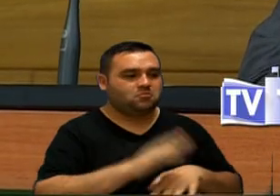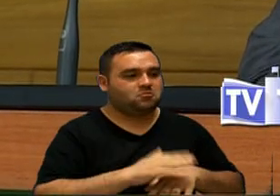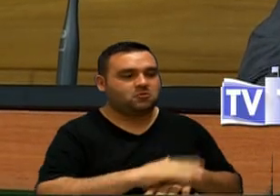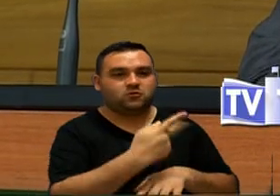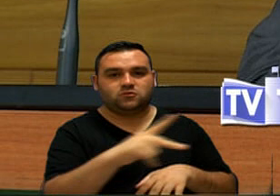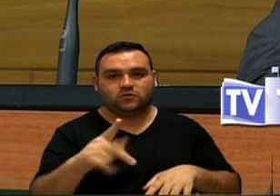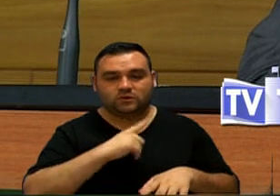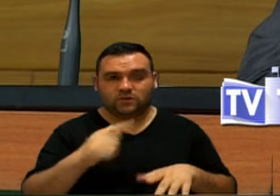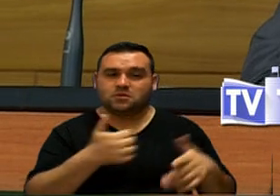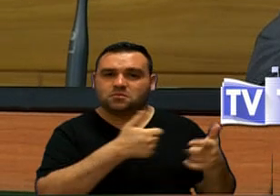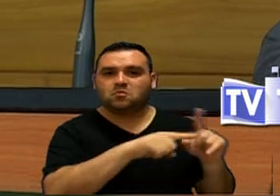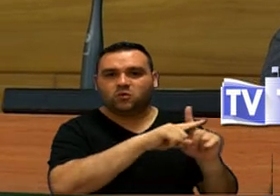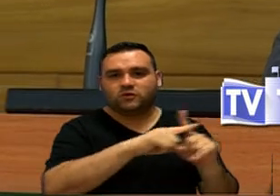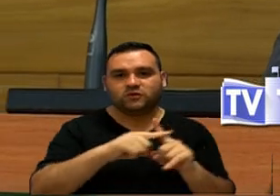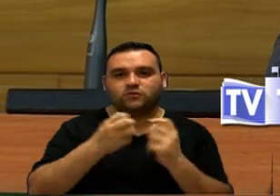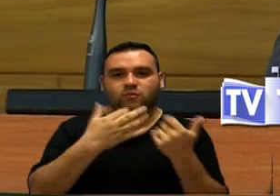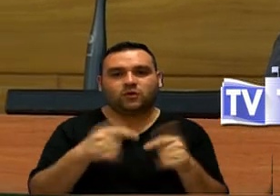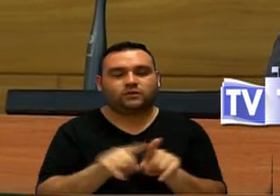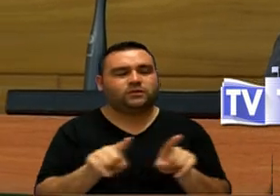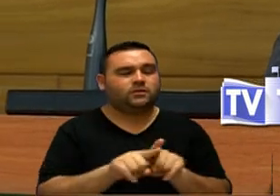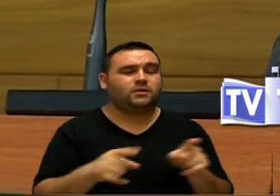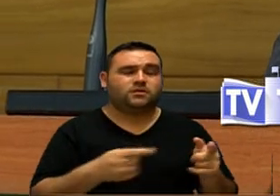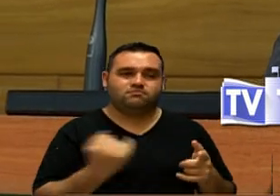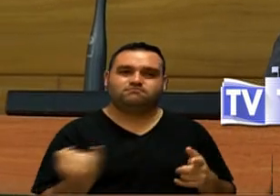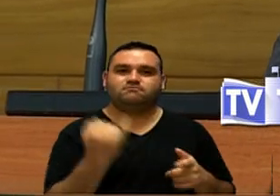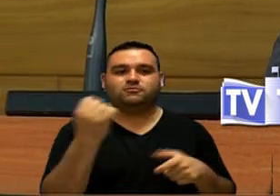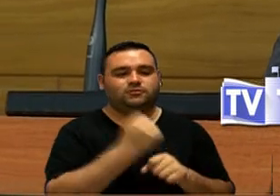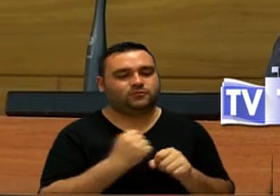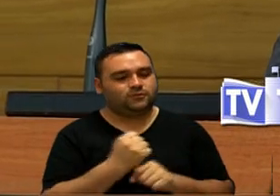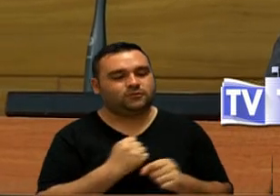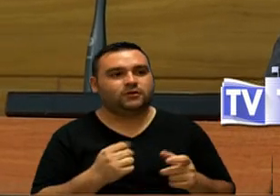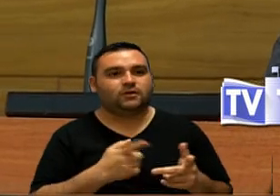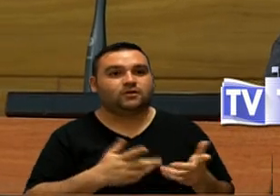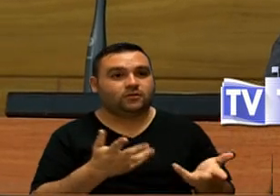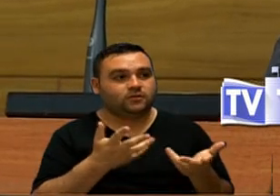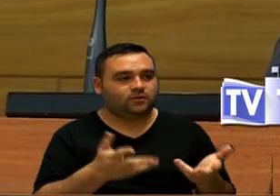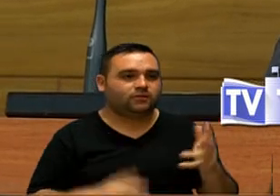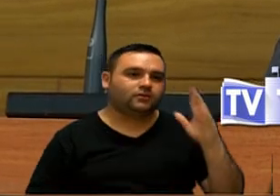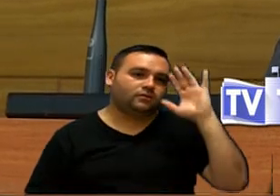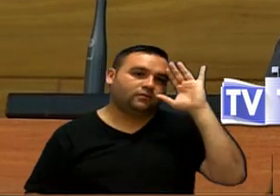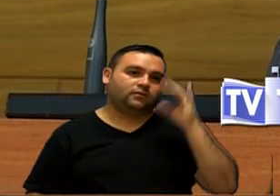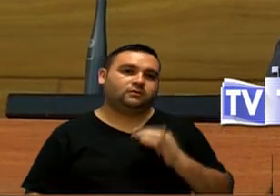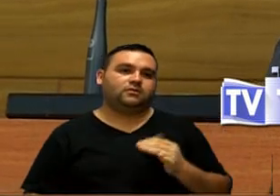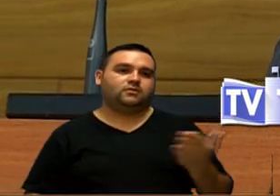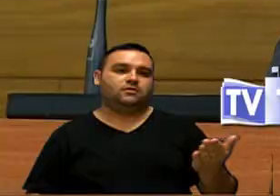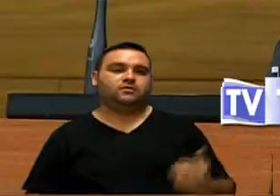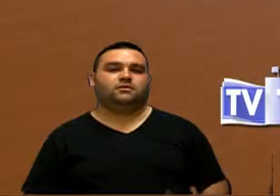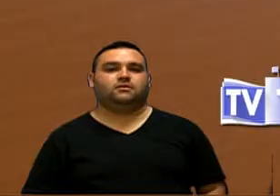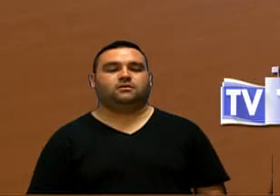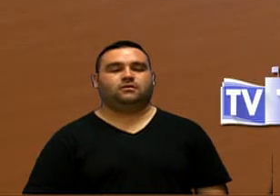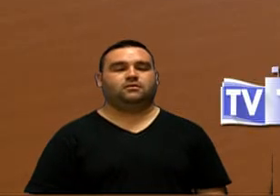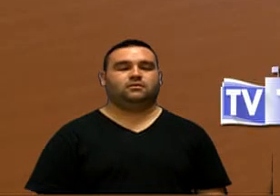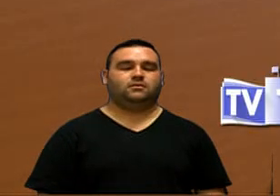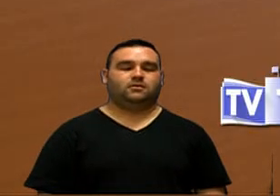dando um resultado positivo. É isso que nós esperamos. Vereadora Yara.